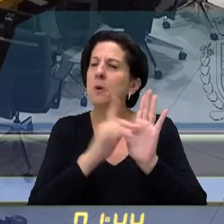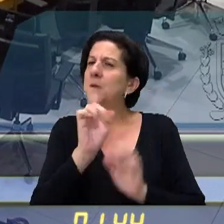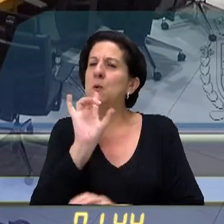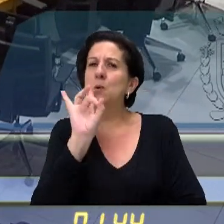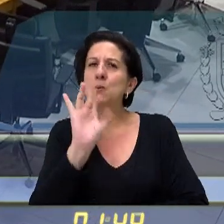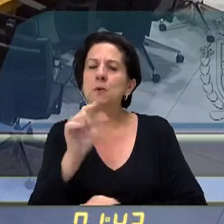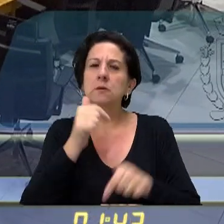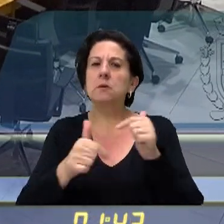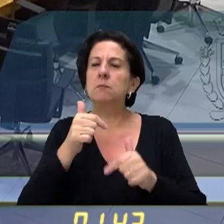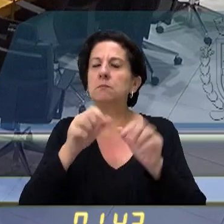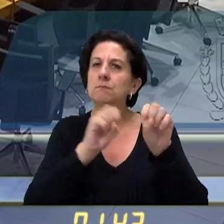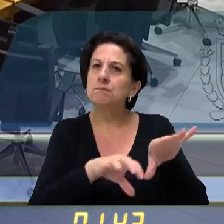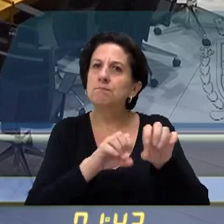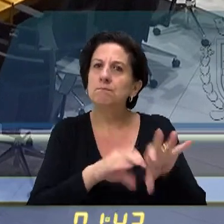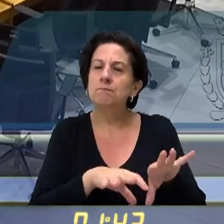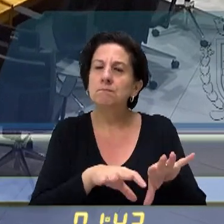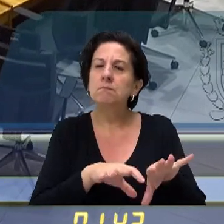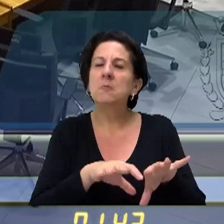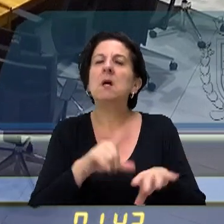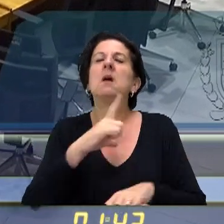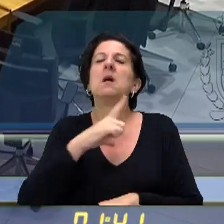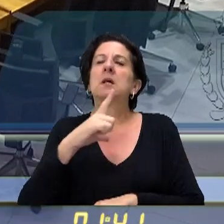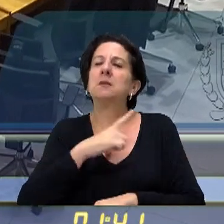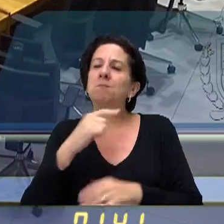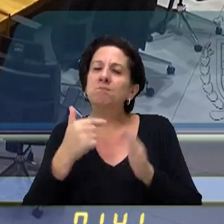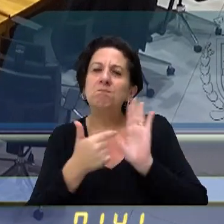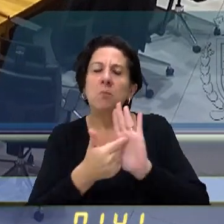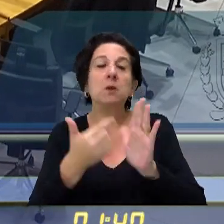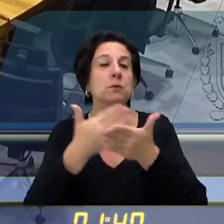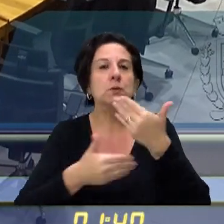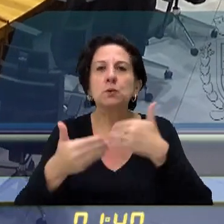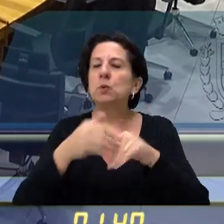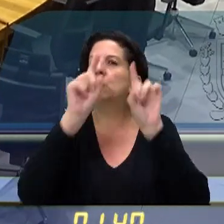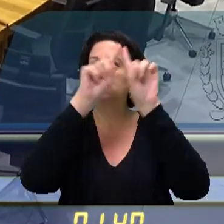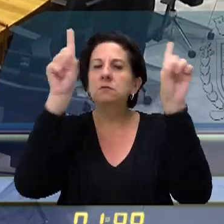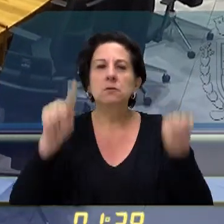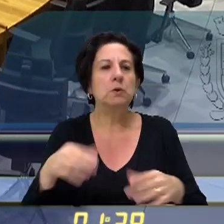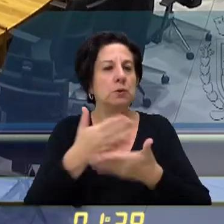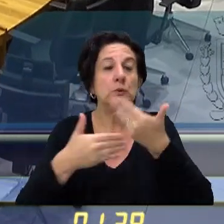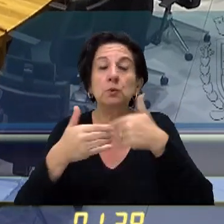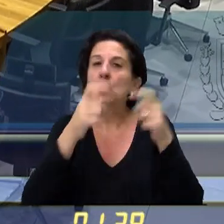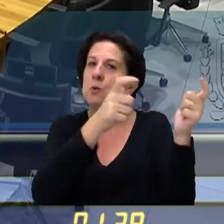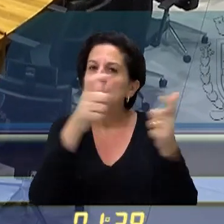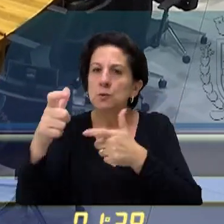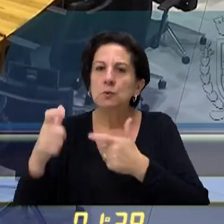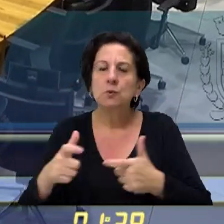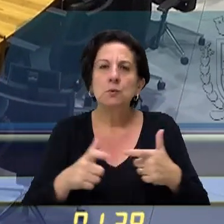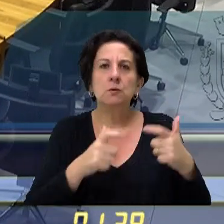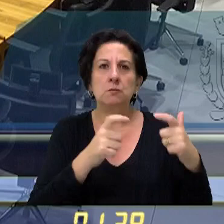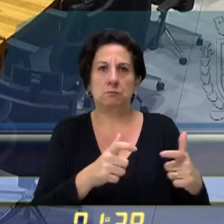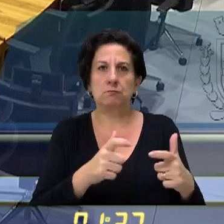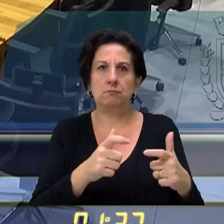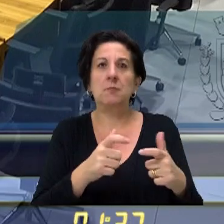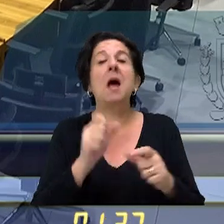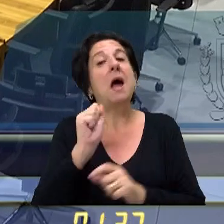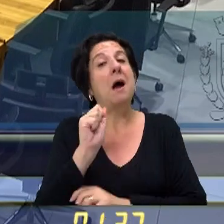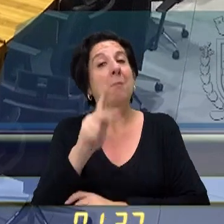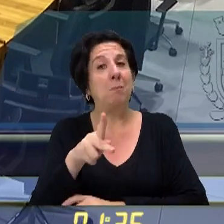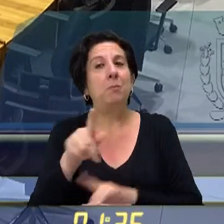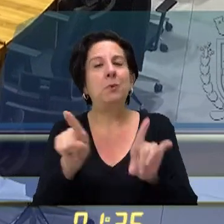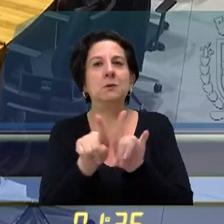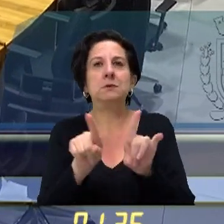só para os trabalhadores da educação, ela tem reflexo para todos os servidores de todas as áreas, para ativos e